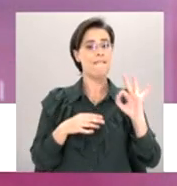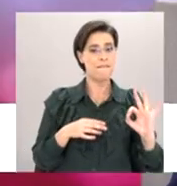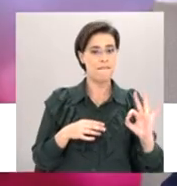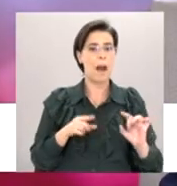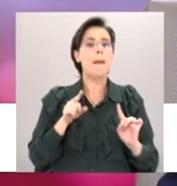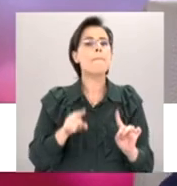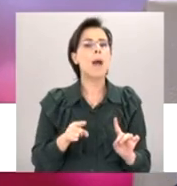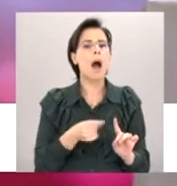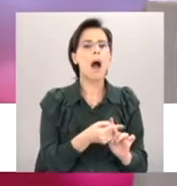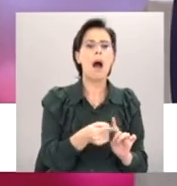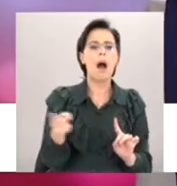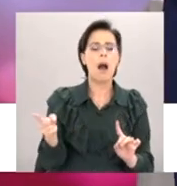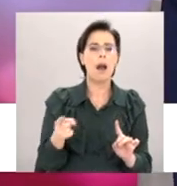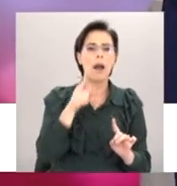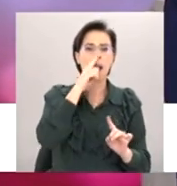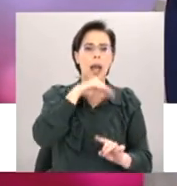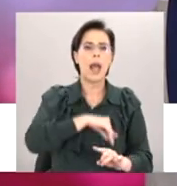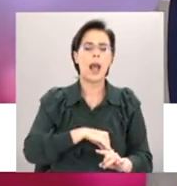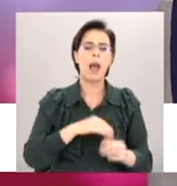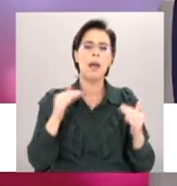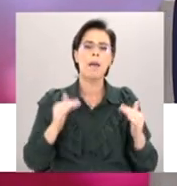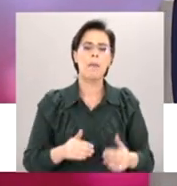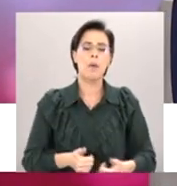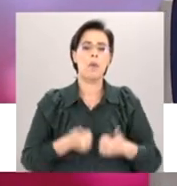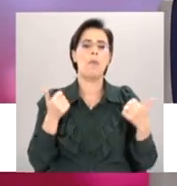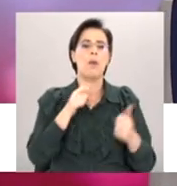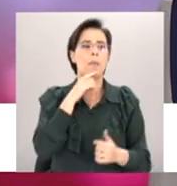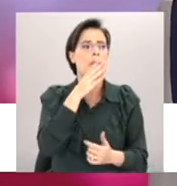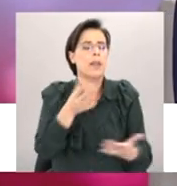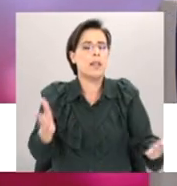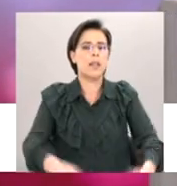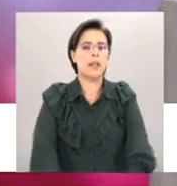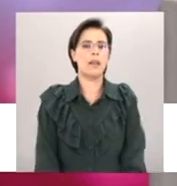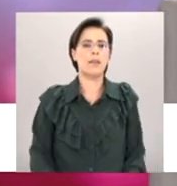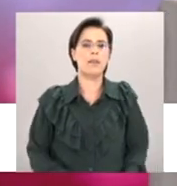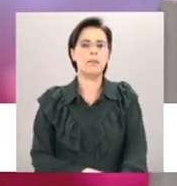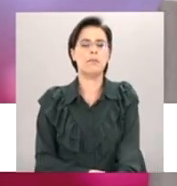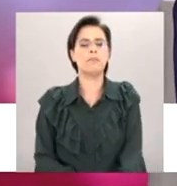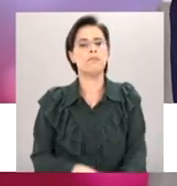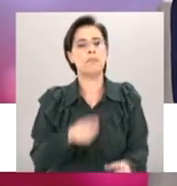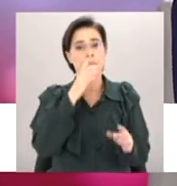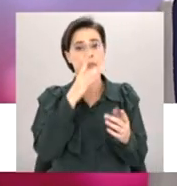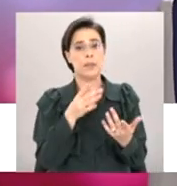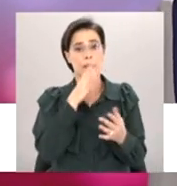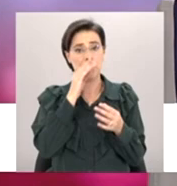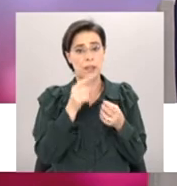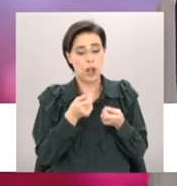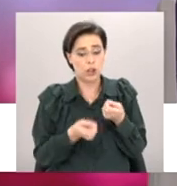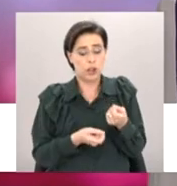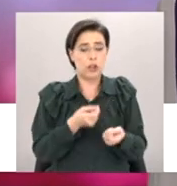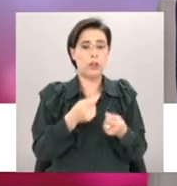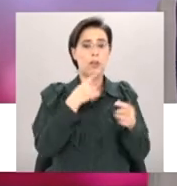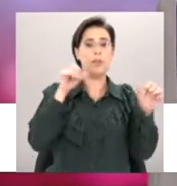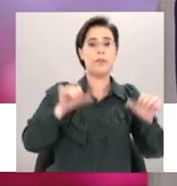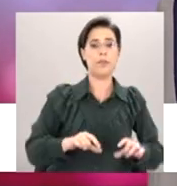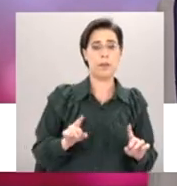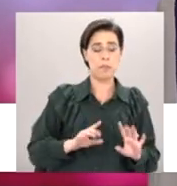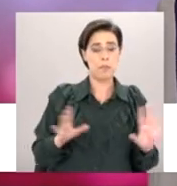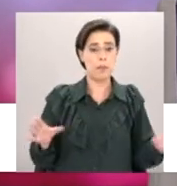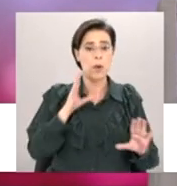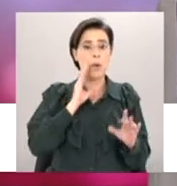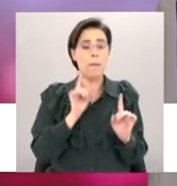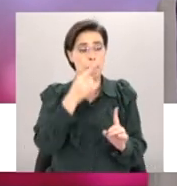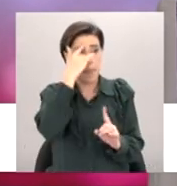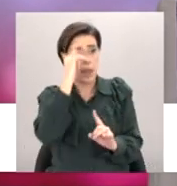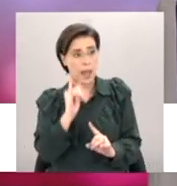relação em relação a quem ganha menos o melhor que nós podemos dizer é que talvez for muito mitigada não fique pior não